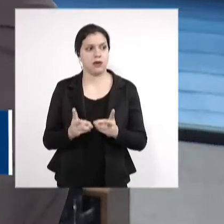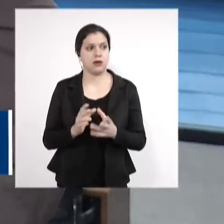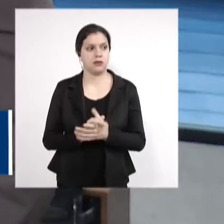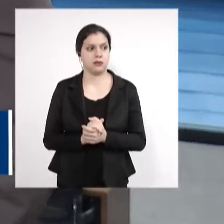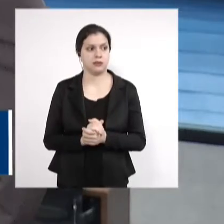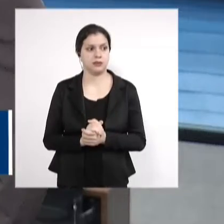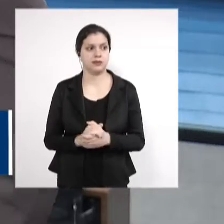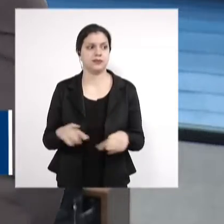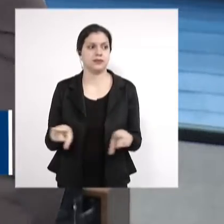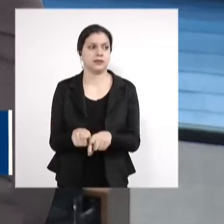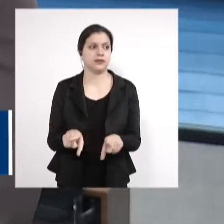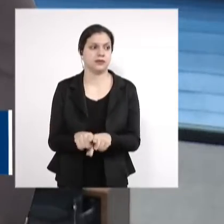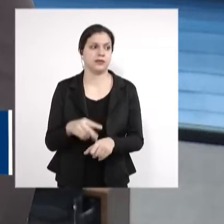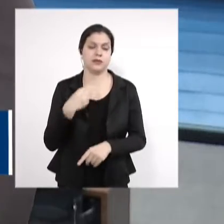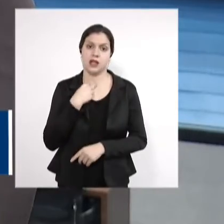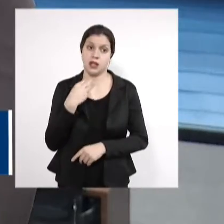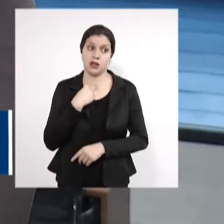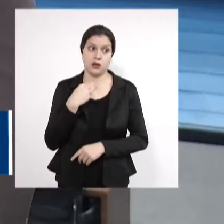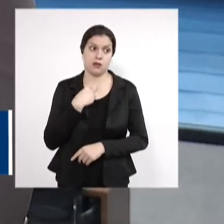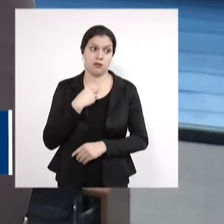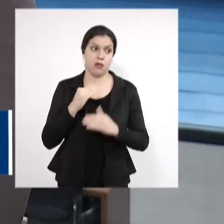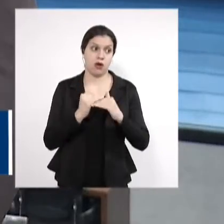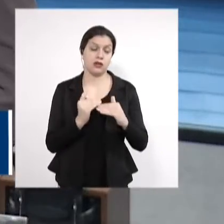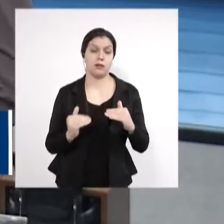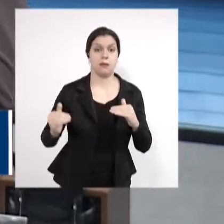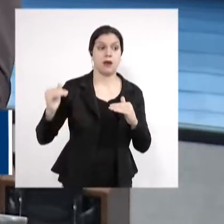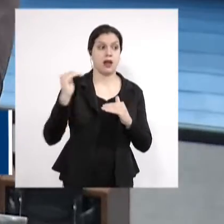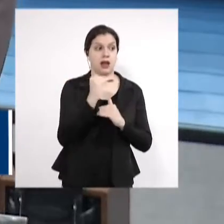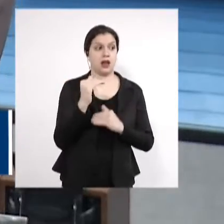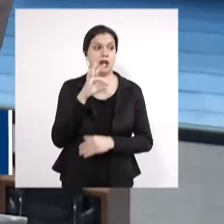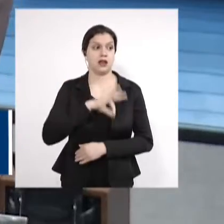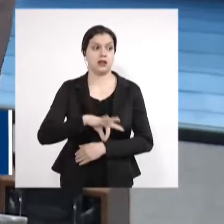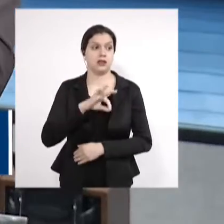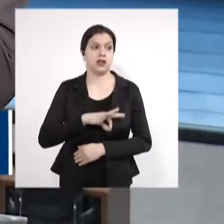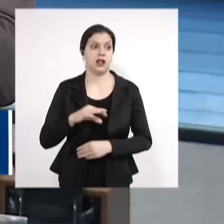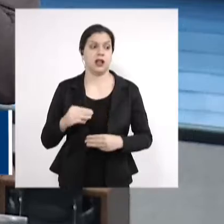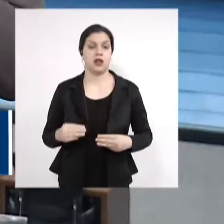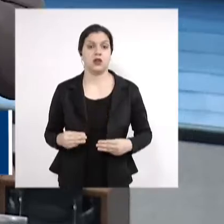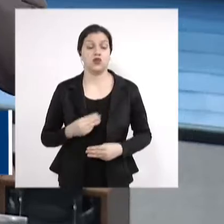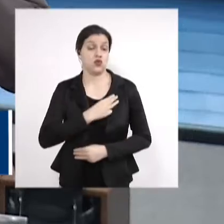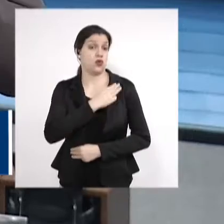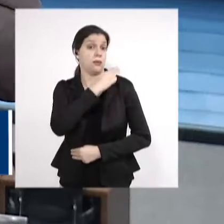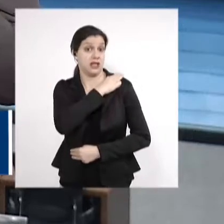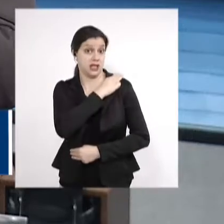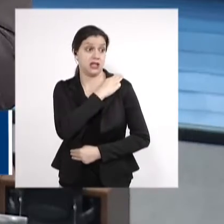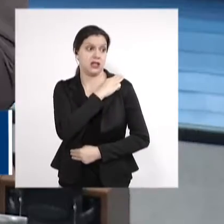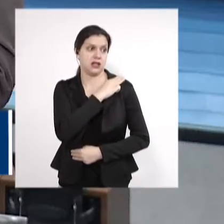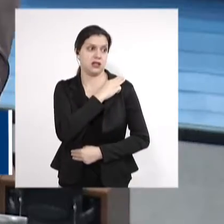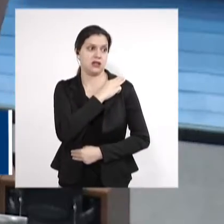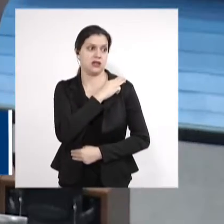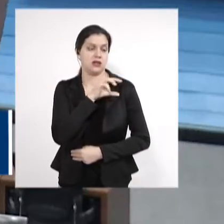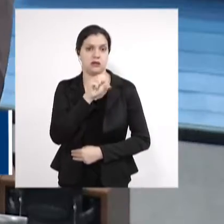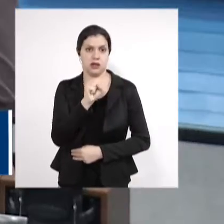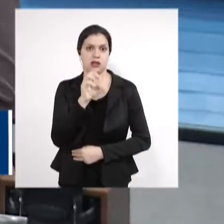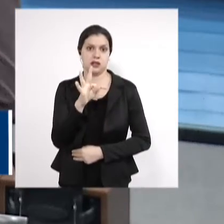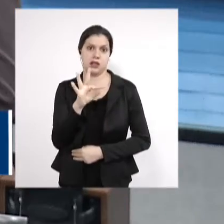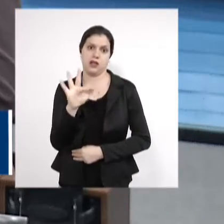pode ser superior ao ministro do STF, no Brasil é tudo muito